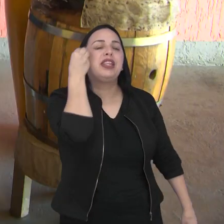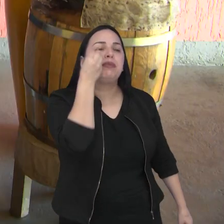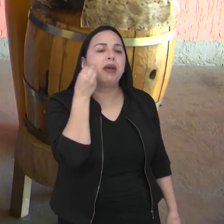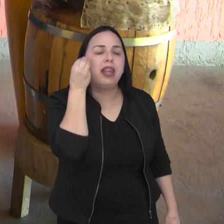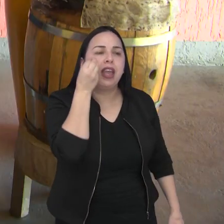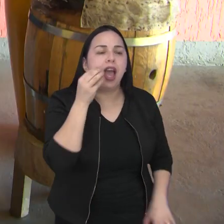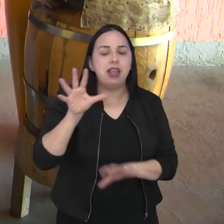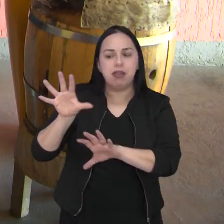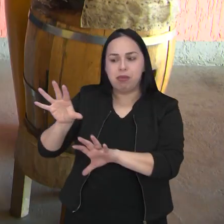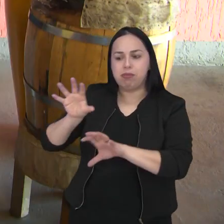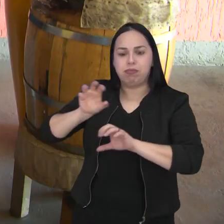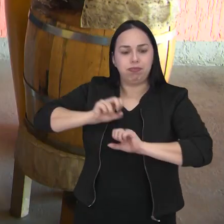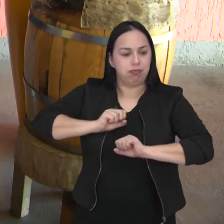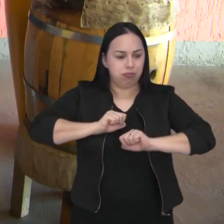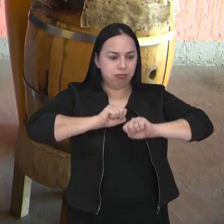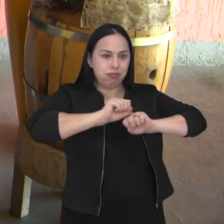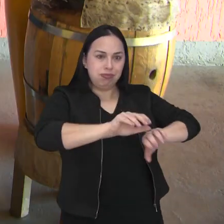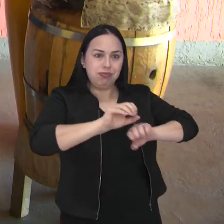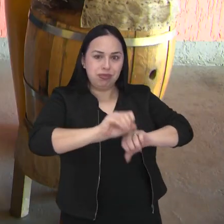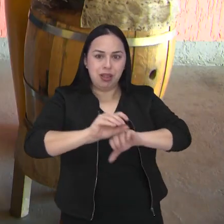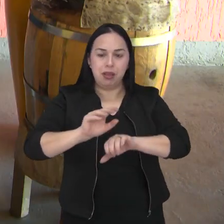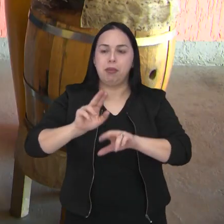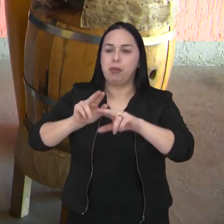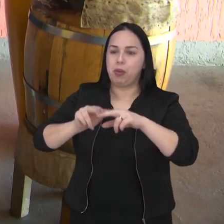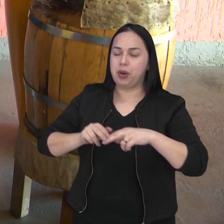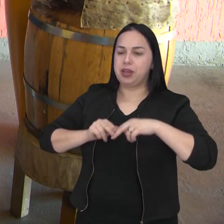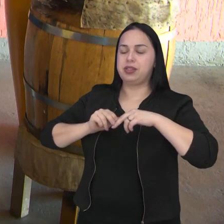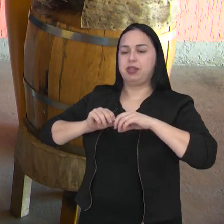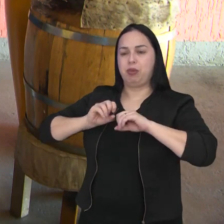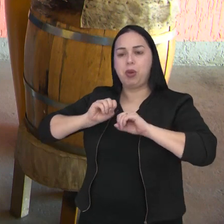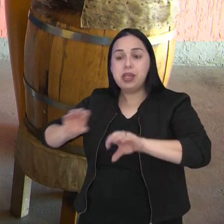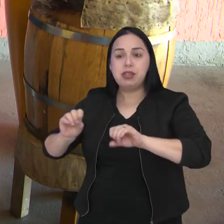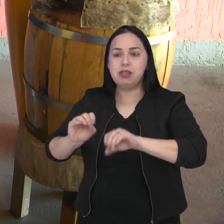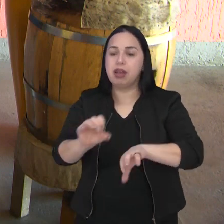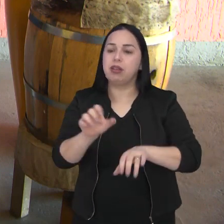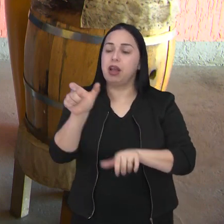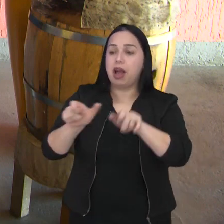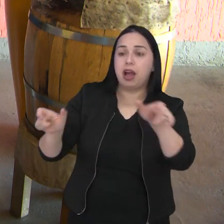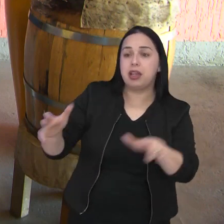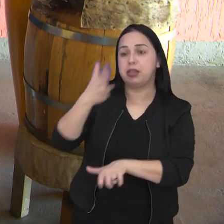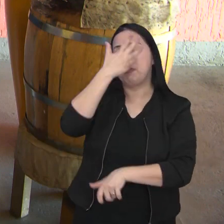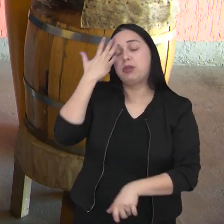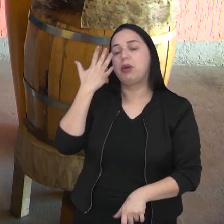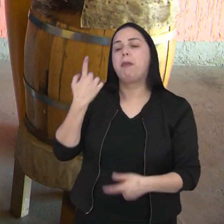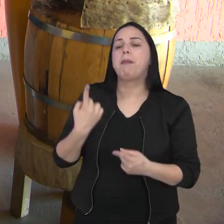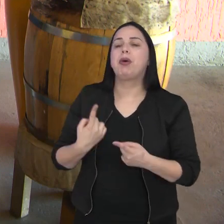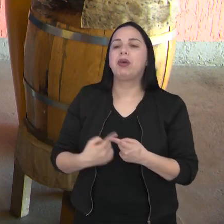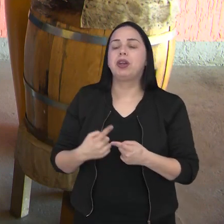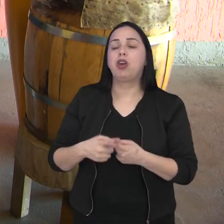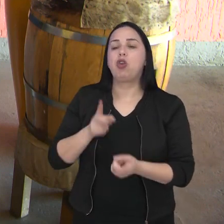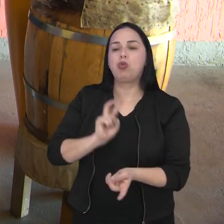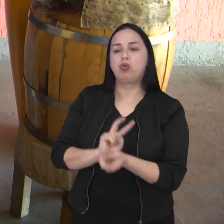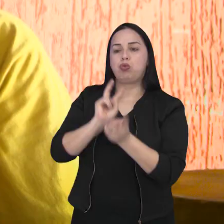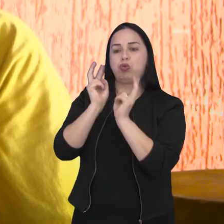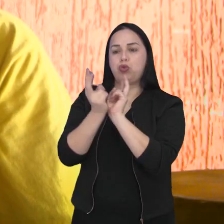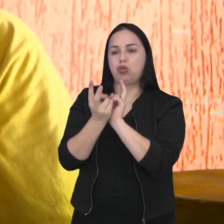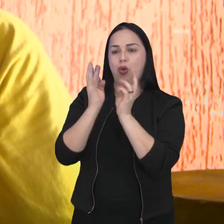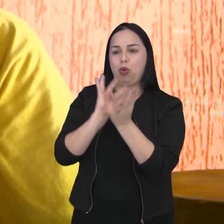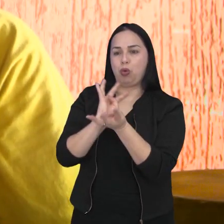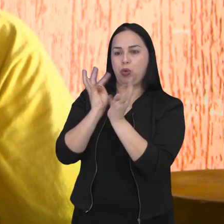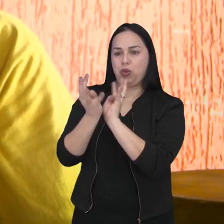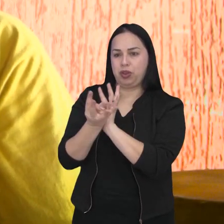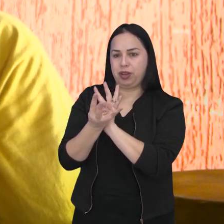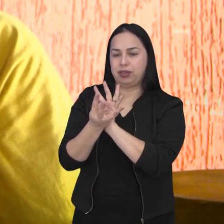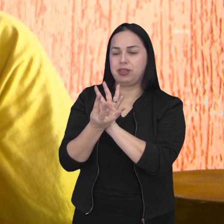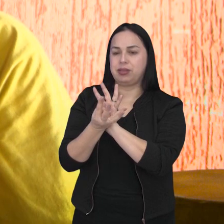Aprendeu com a vida. Aprendi com a vida, justamente, aprendi com a vida, né? Então a gente mando essas mensagens para as pessoas, é